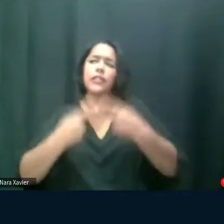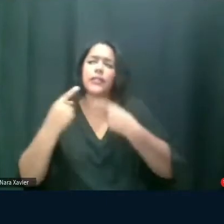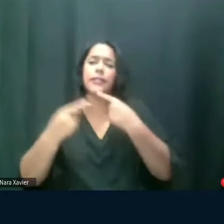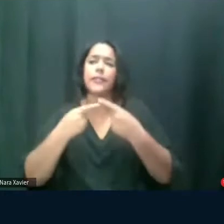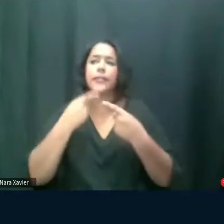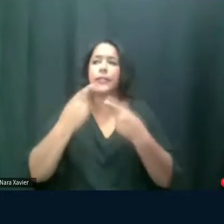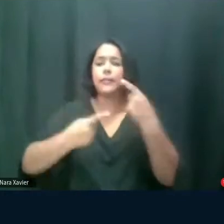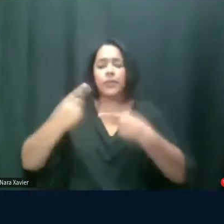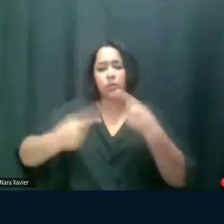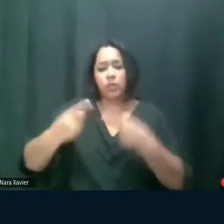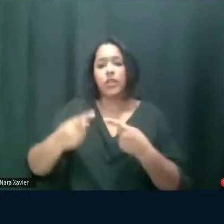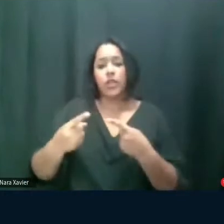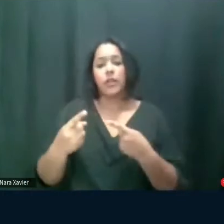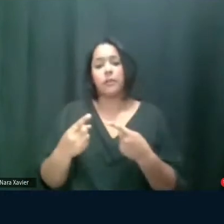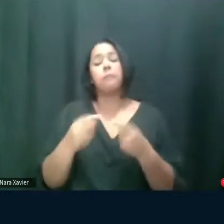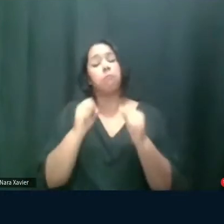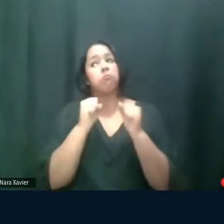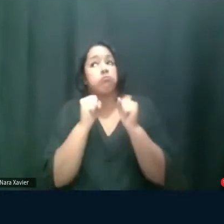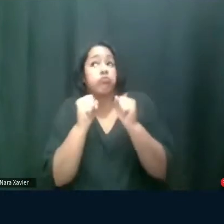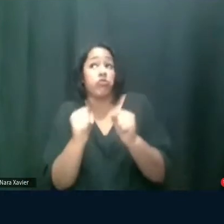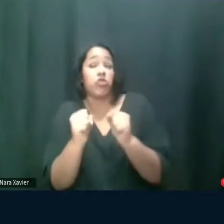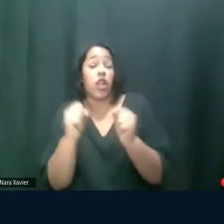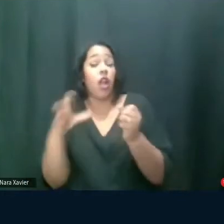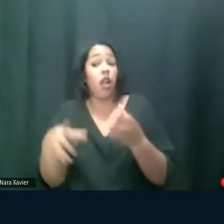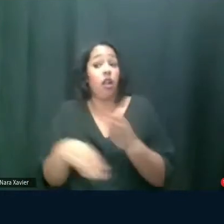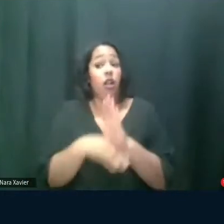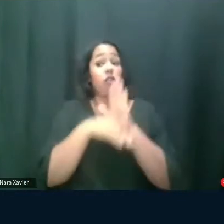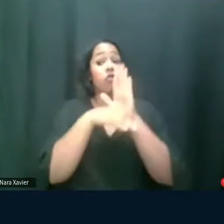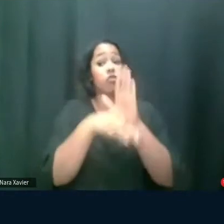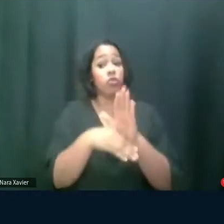poderiam engrandecer muito a reflexão.